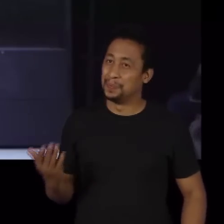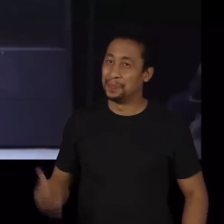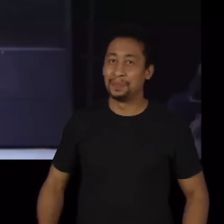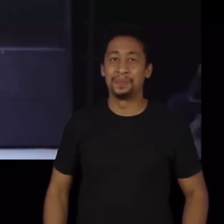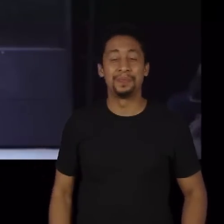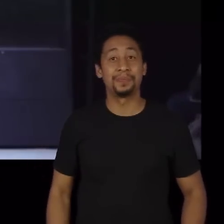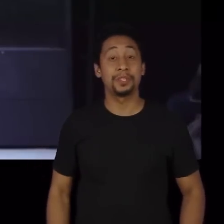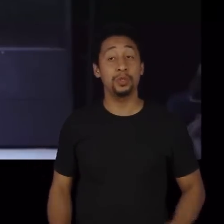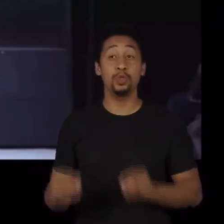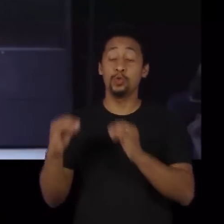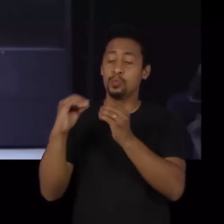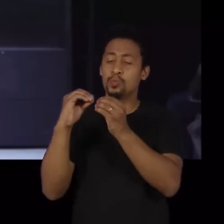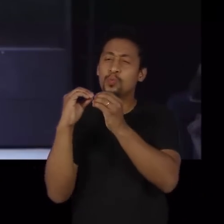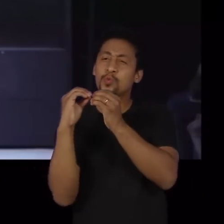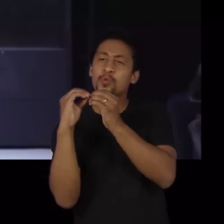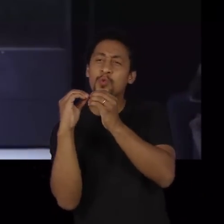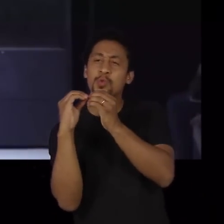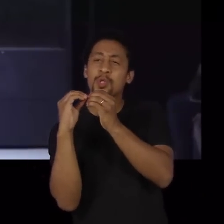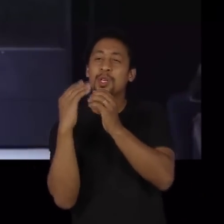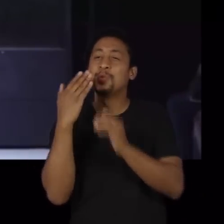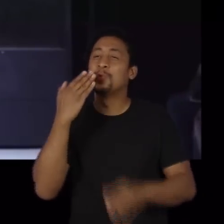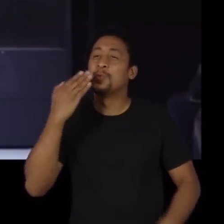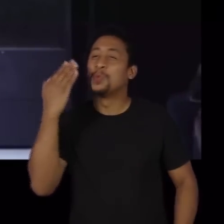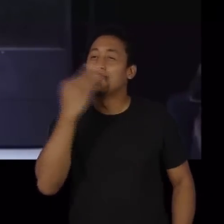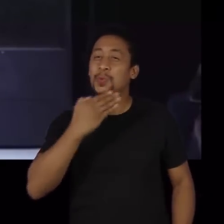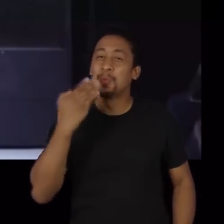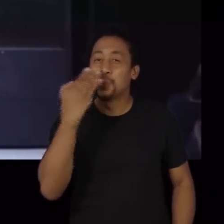Que beijinho doce